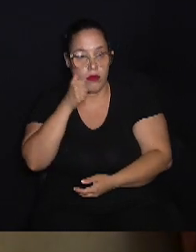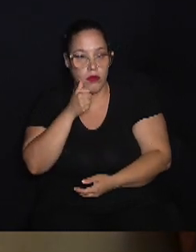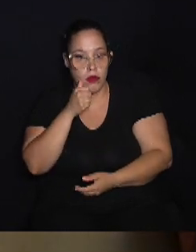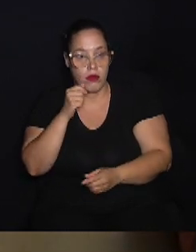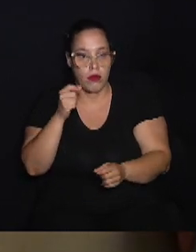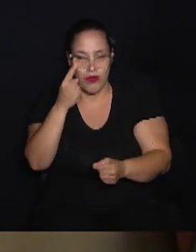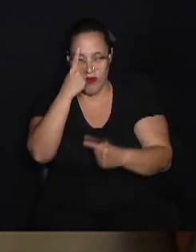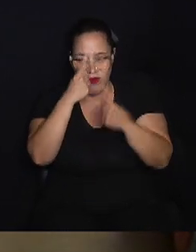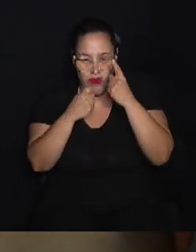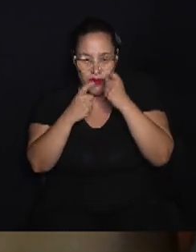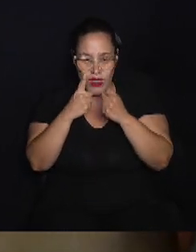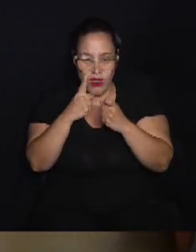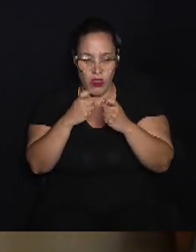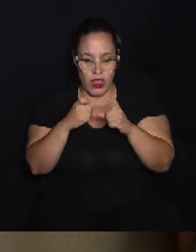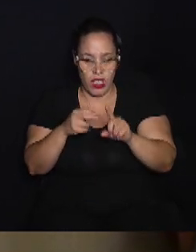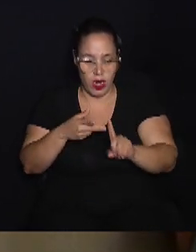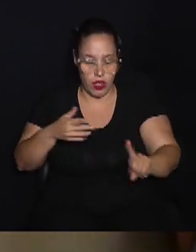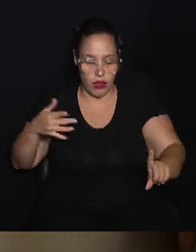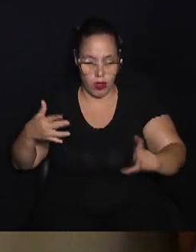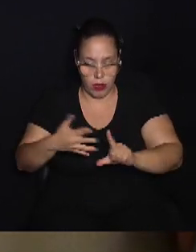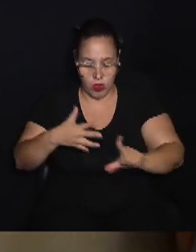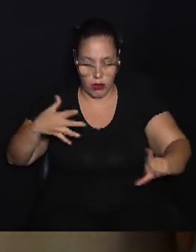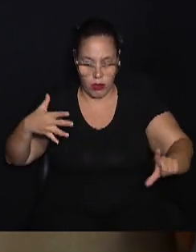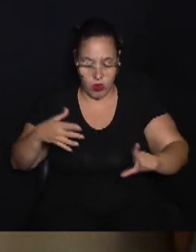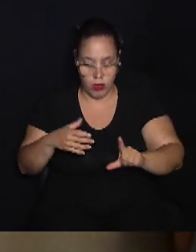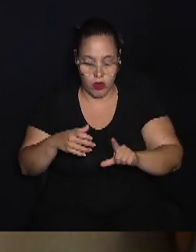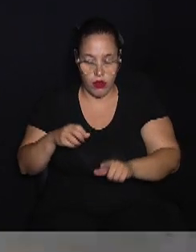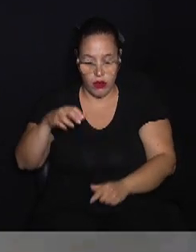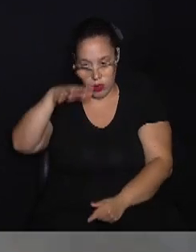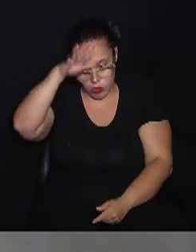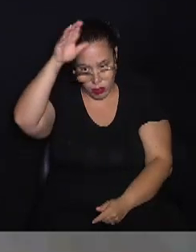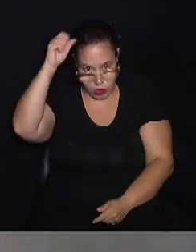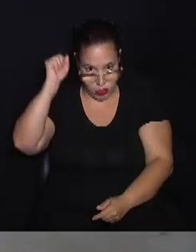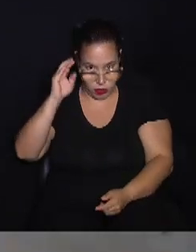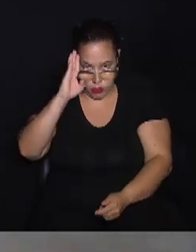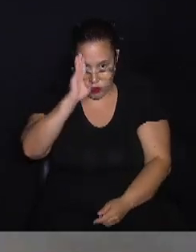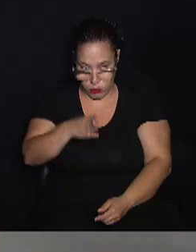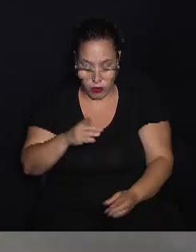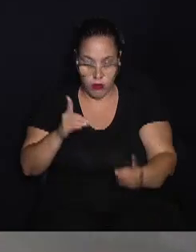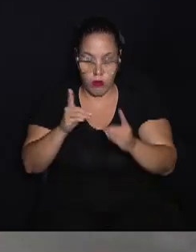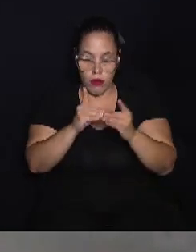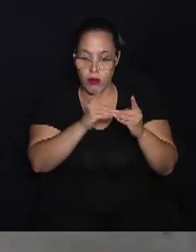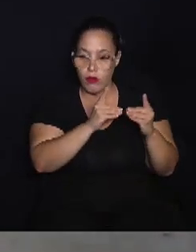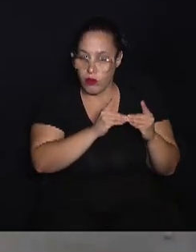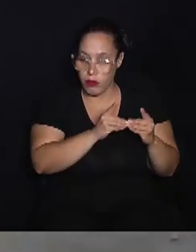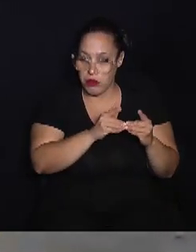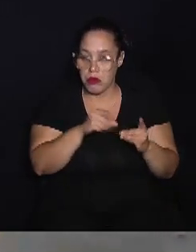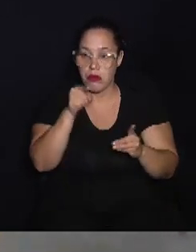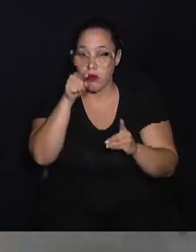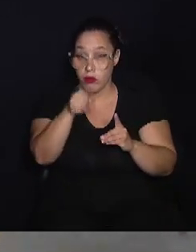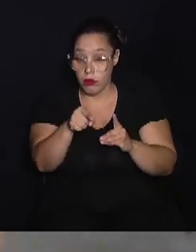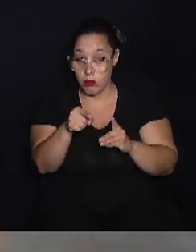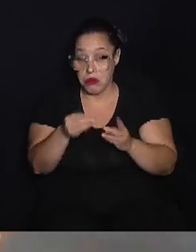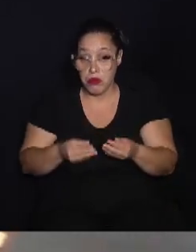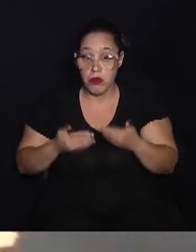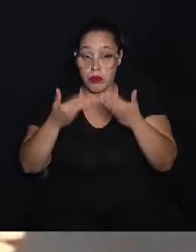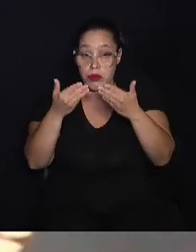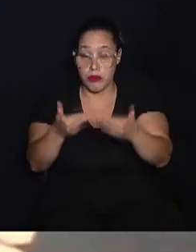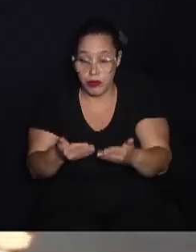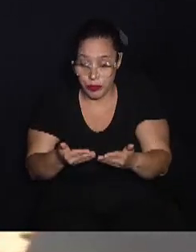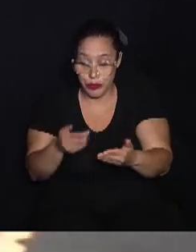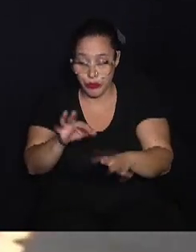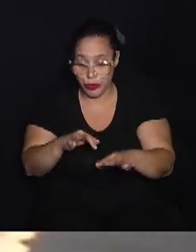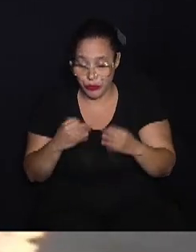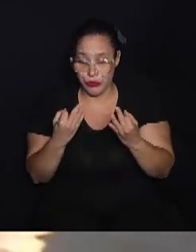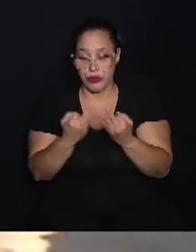vítimas de violência de gênero né protegidas pela lei Maria da Penha também tem prioridade no atendimento então se essa é a condição que afeta aquela